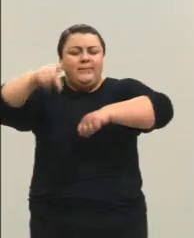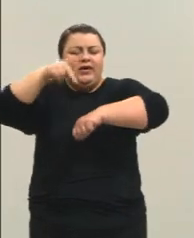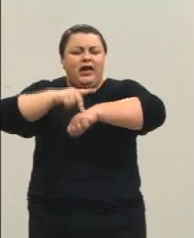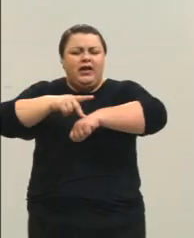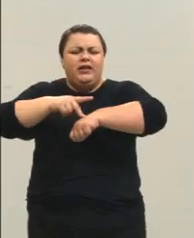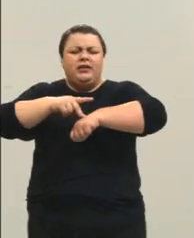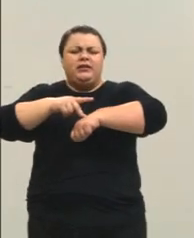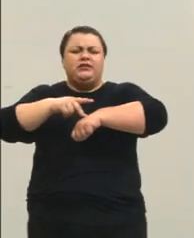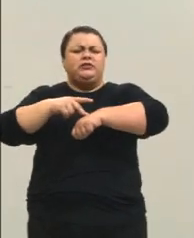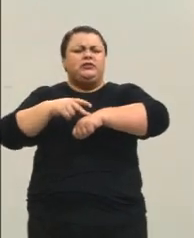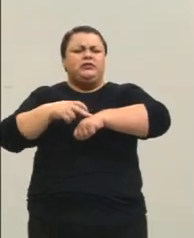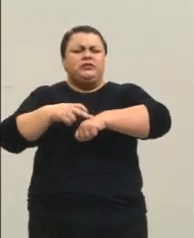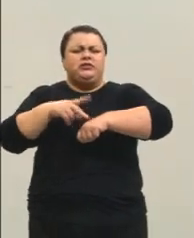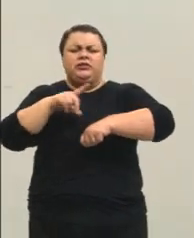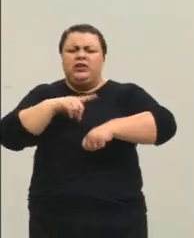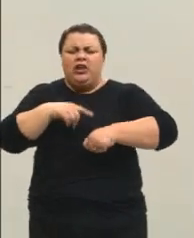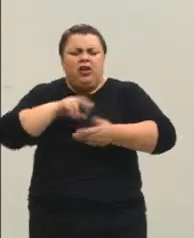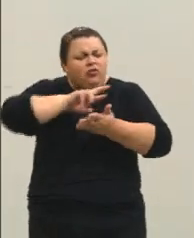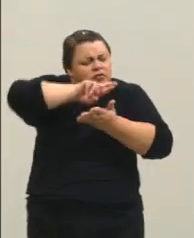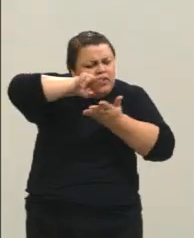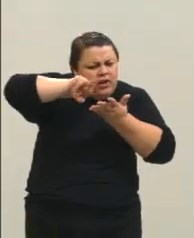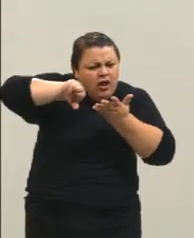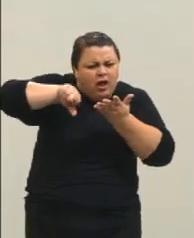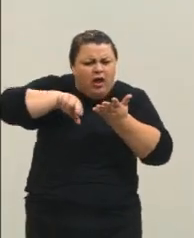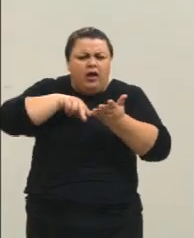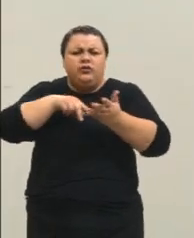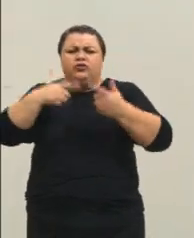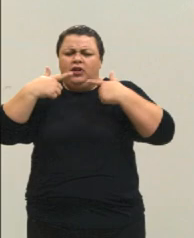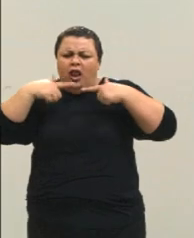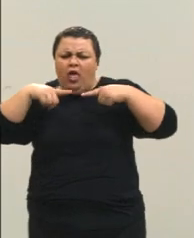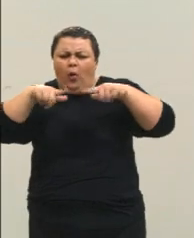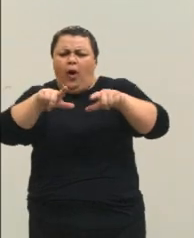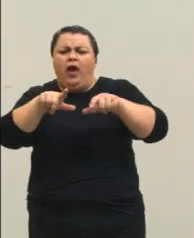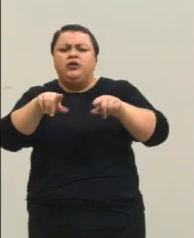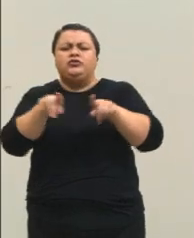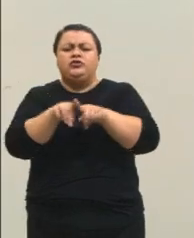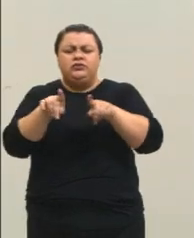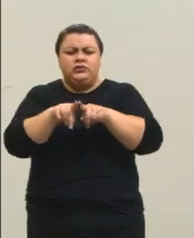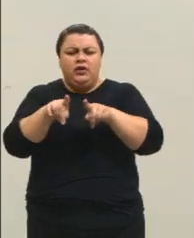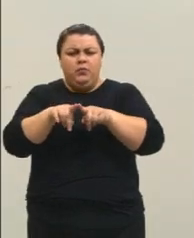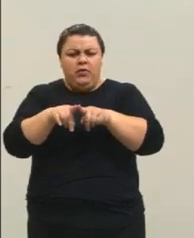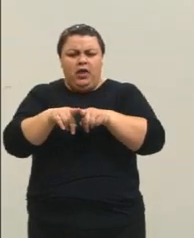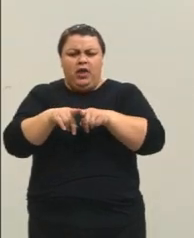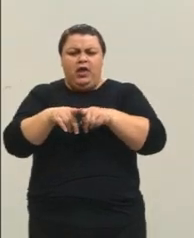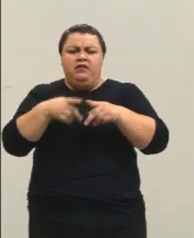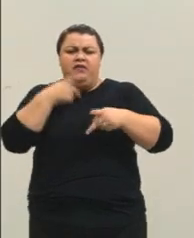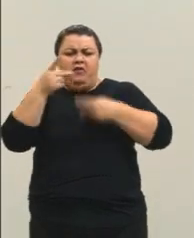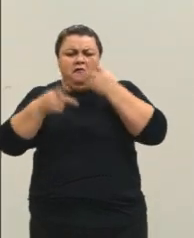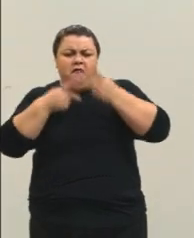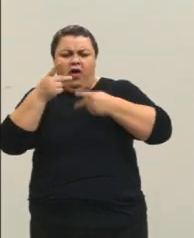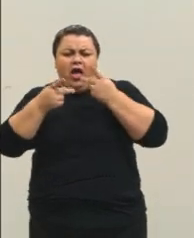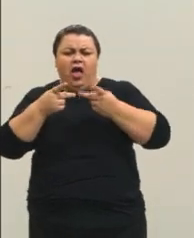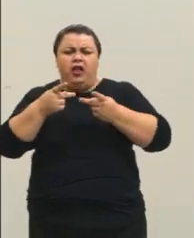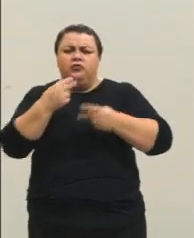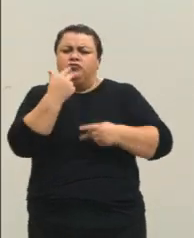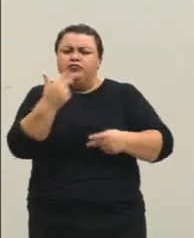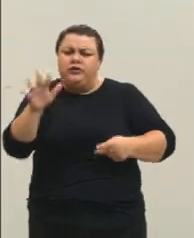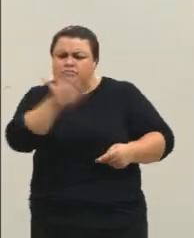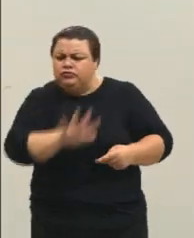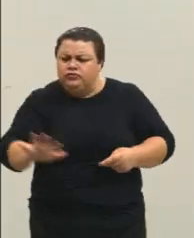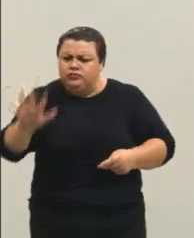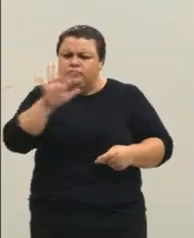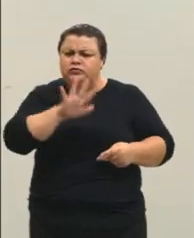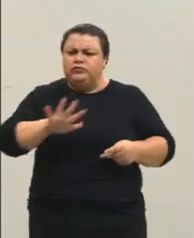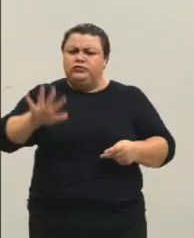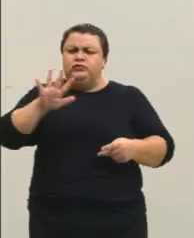trazem esse essa influência essa e a linguagem deles é para cá sifão diversos idiomas né no